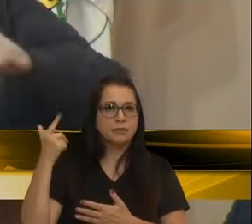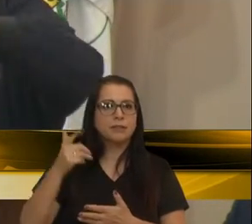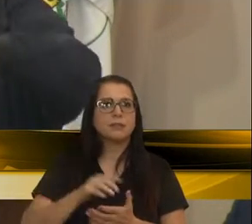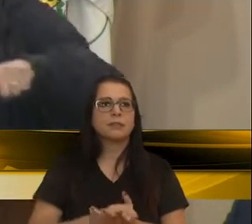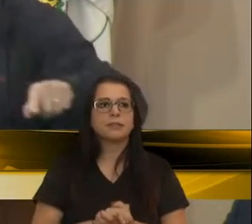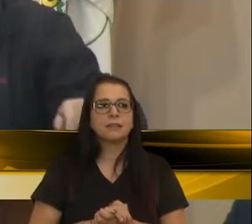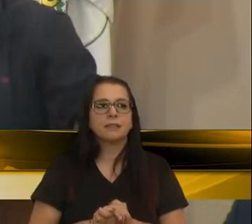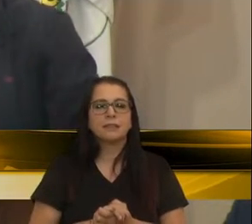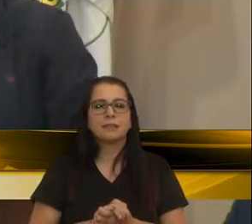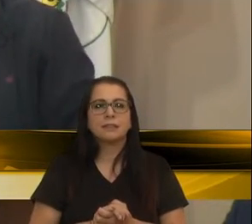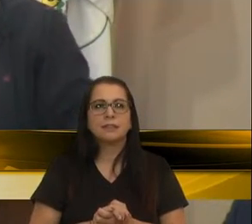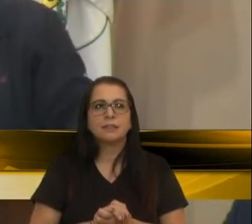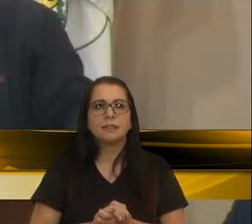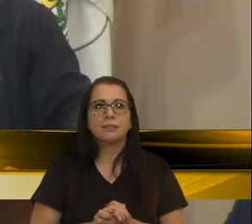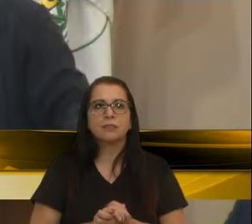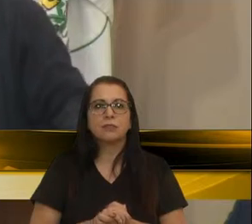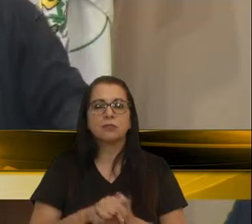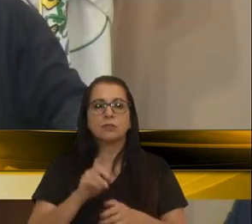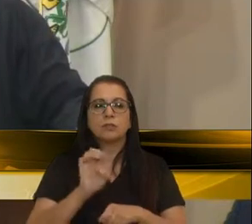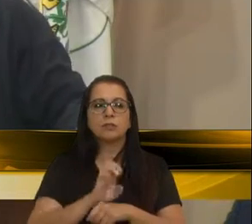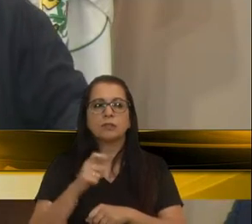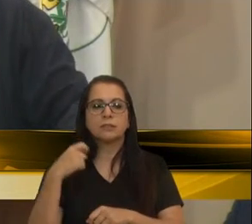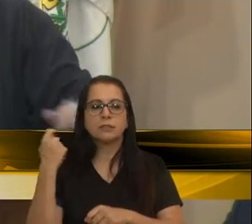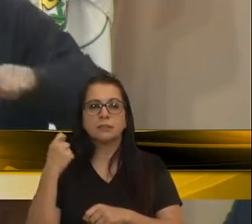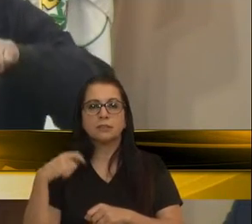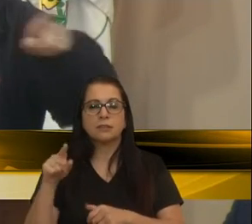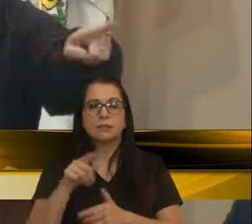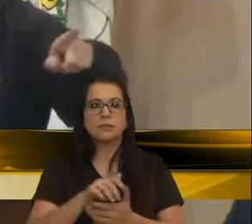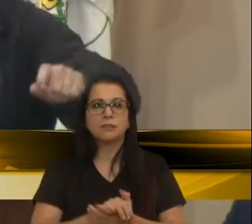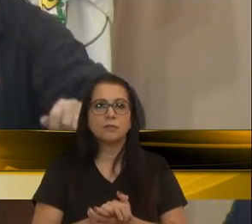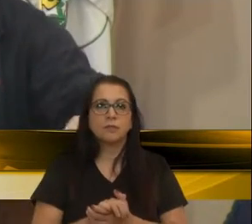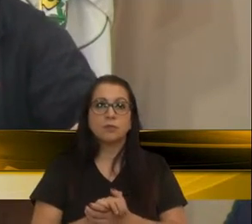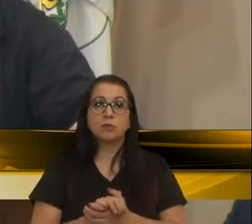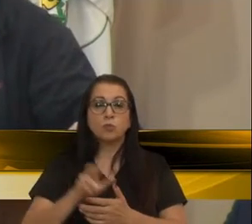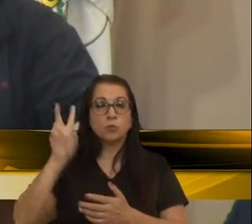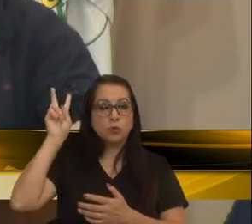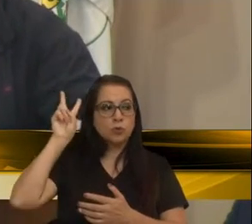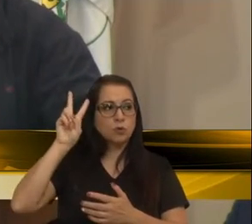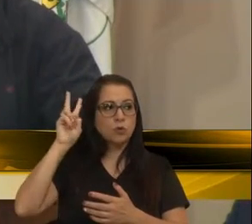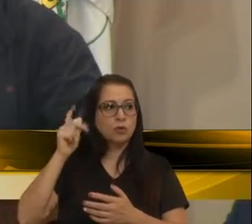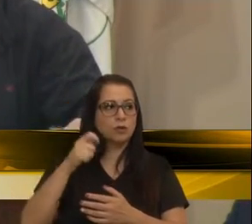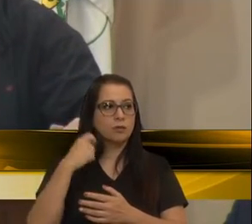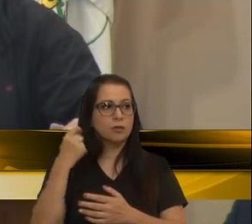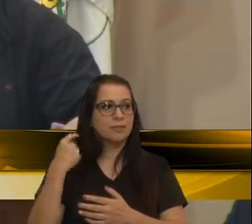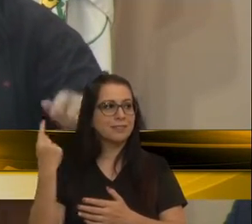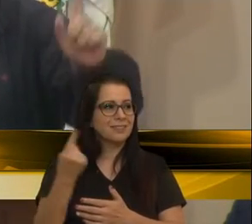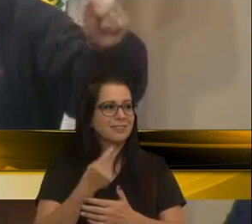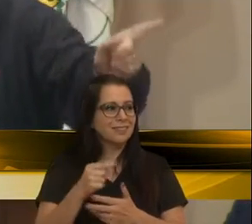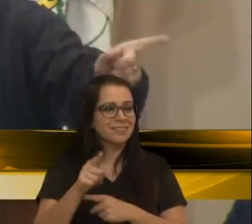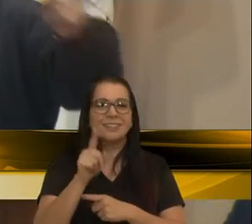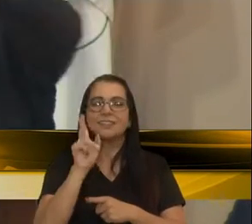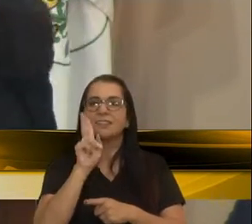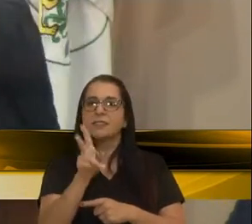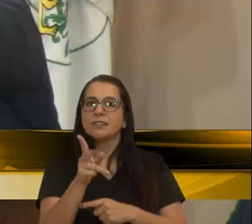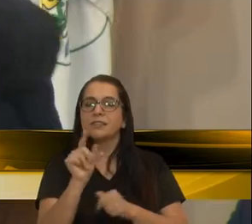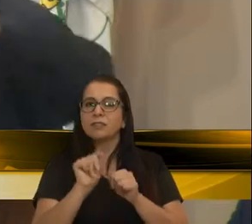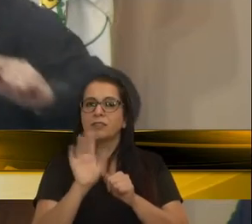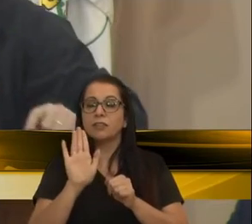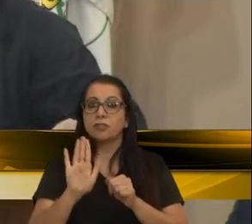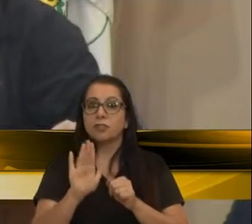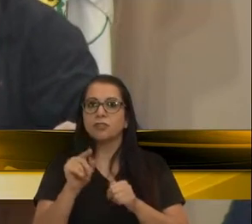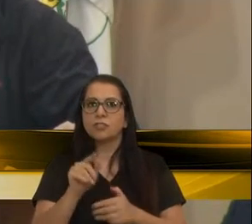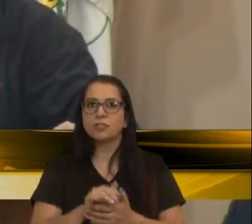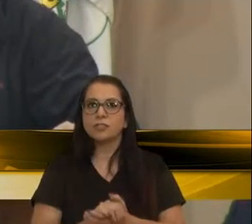e especificamente do estado do Rio Grande do Sul, olhar o histórico do Rio Grande do Sul, olhar o que foi